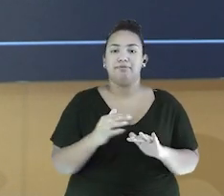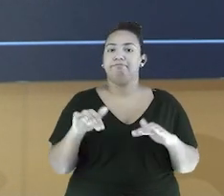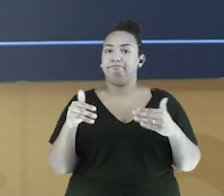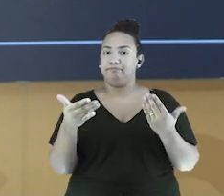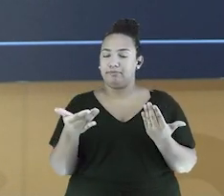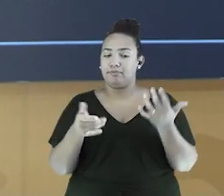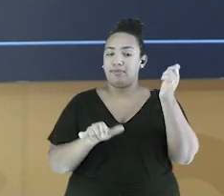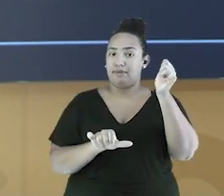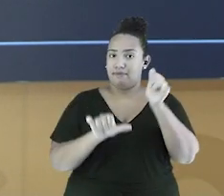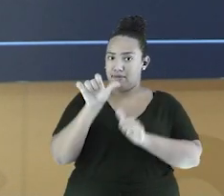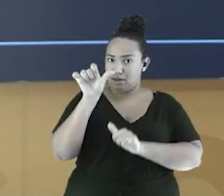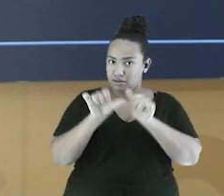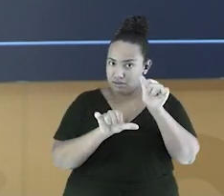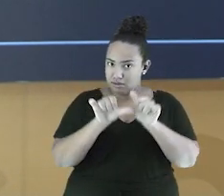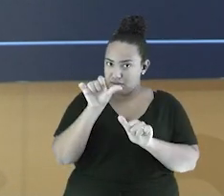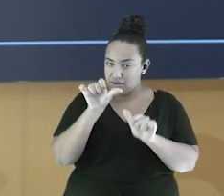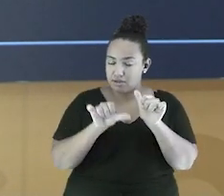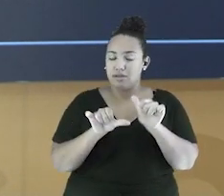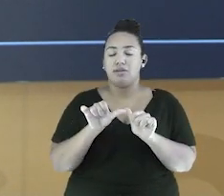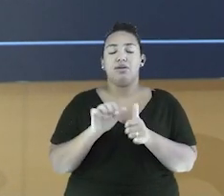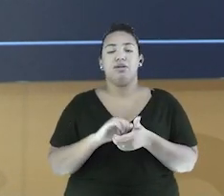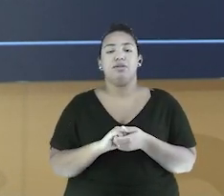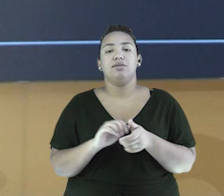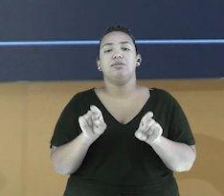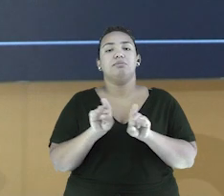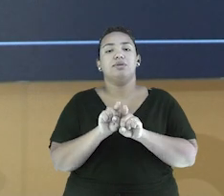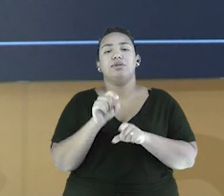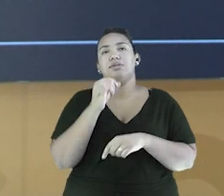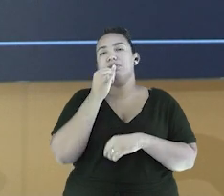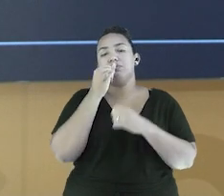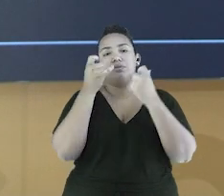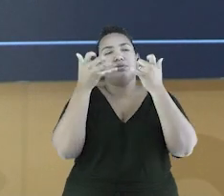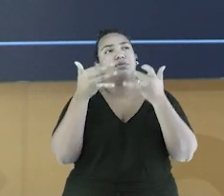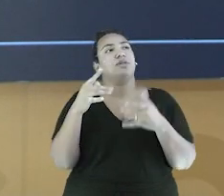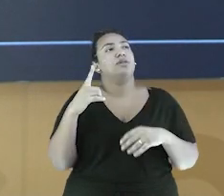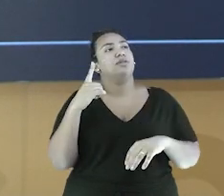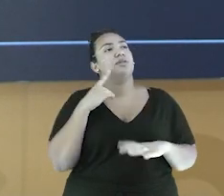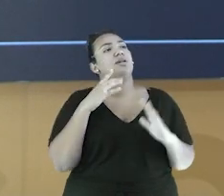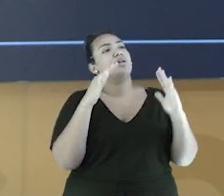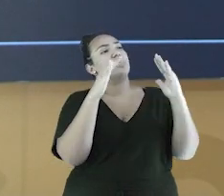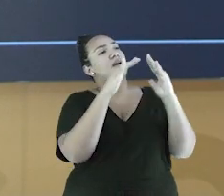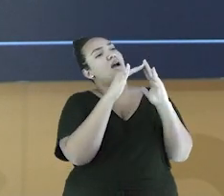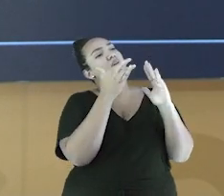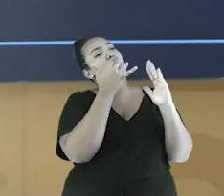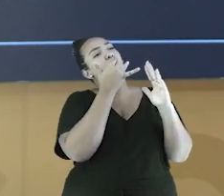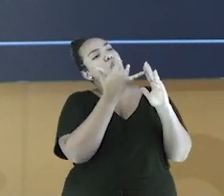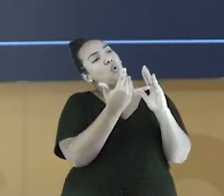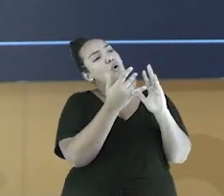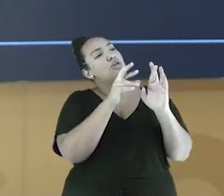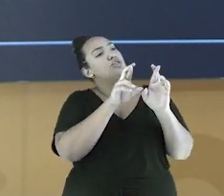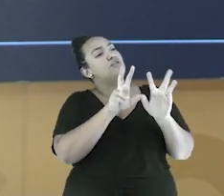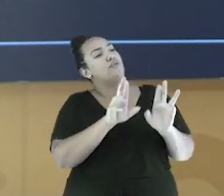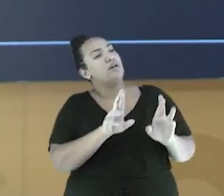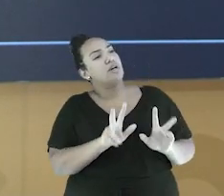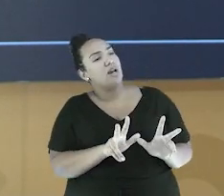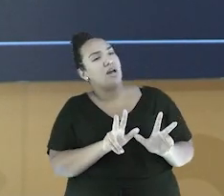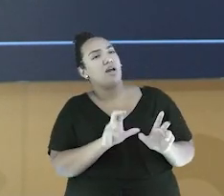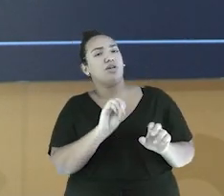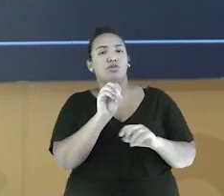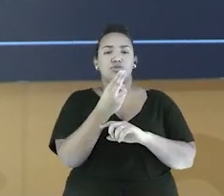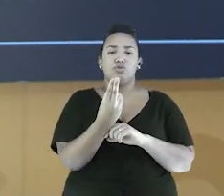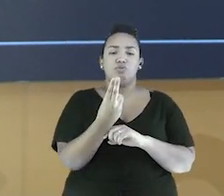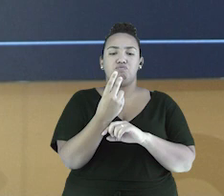Analisem bem e sejam específicos. Por exemplo, tem uma casa com uma cor diferente no caminho ou feita de um